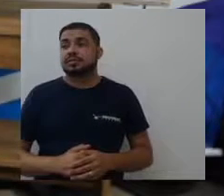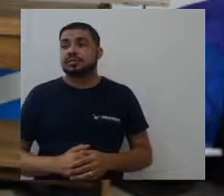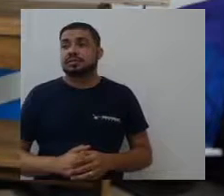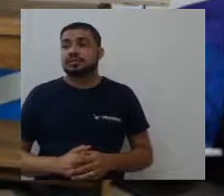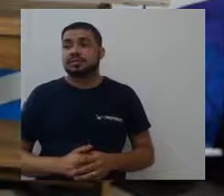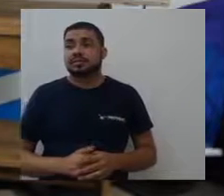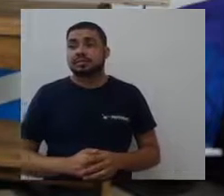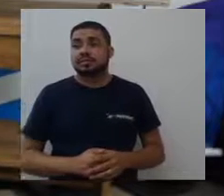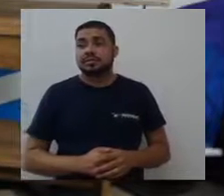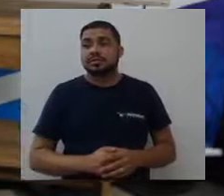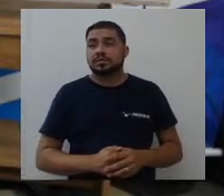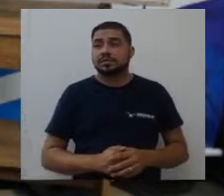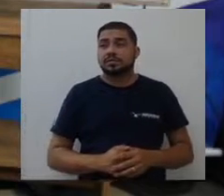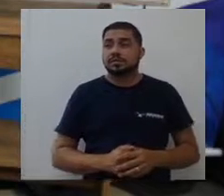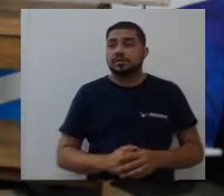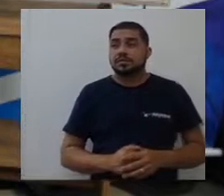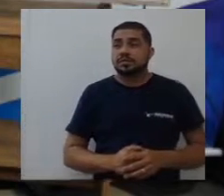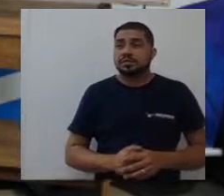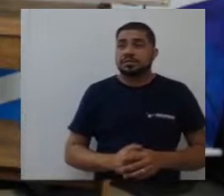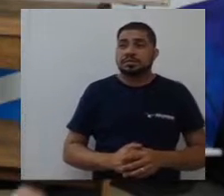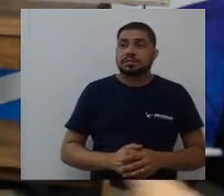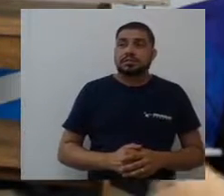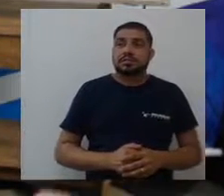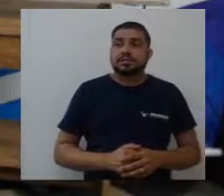Tá indo. Já foi.